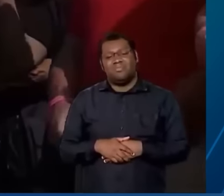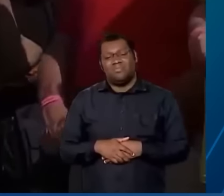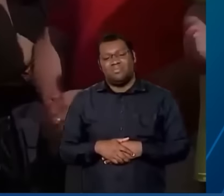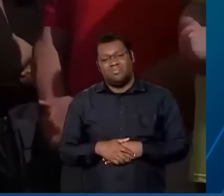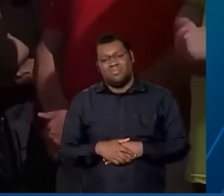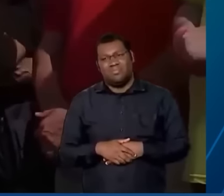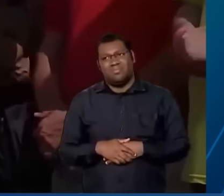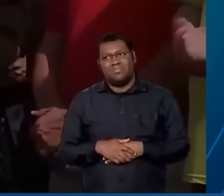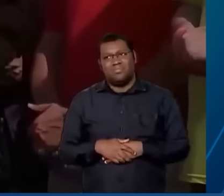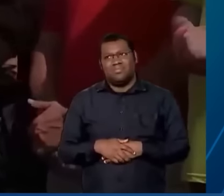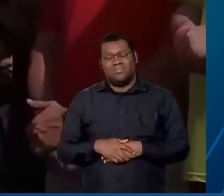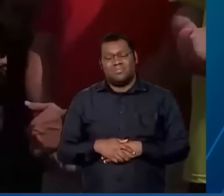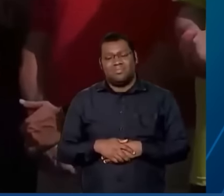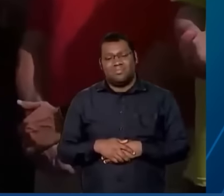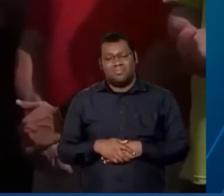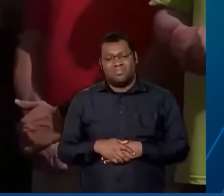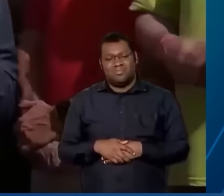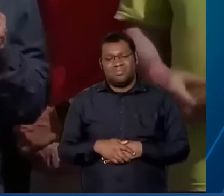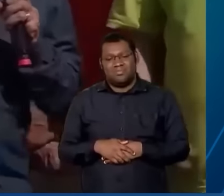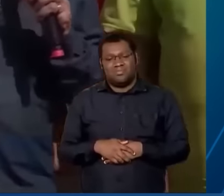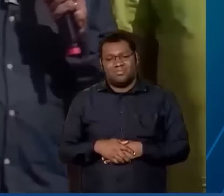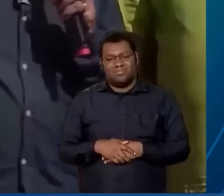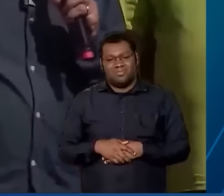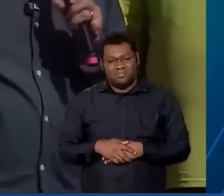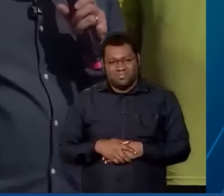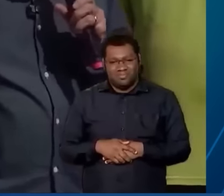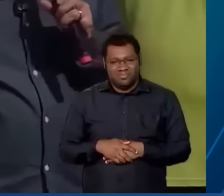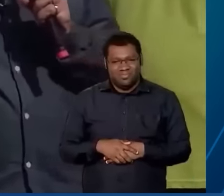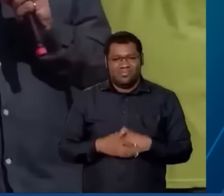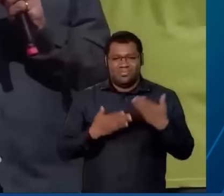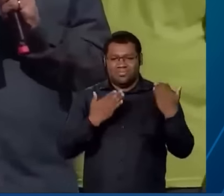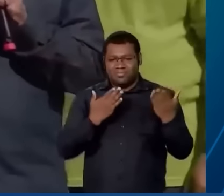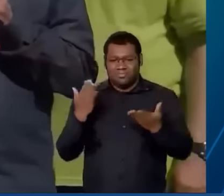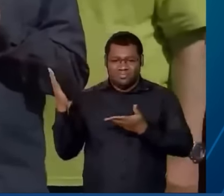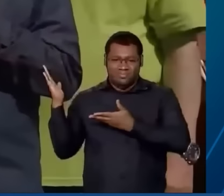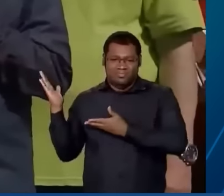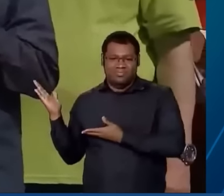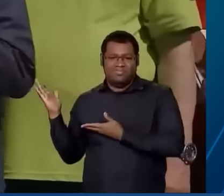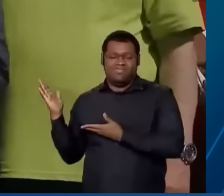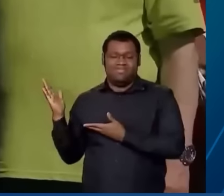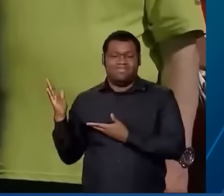disputando uma verdadeira guerra aqui em São Paulo.